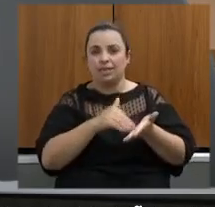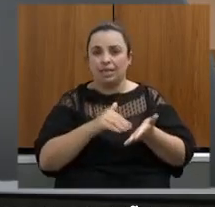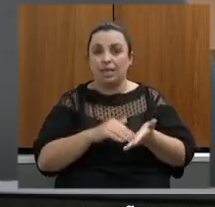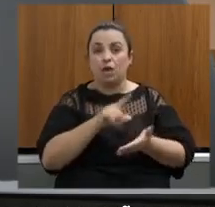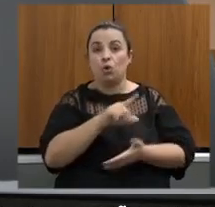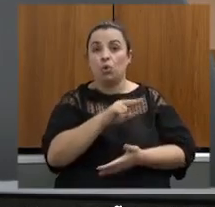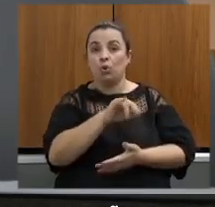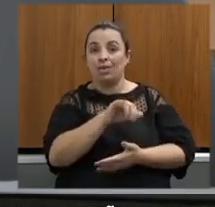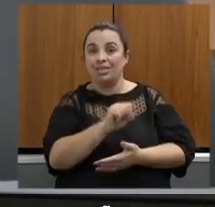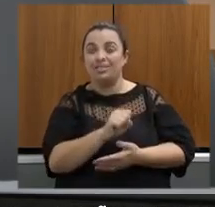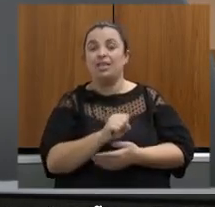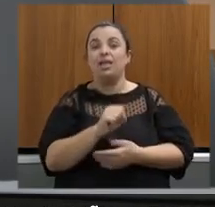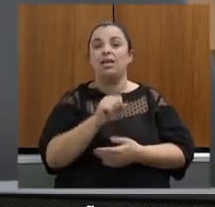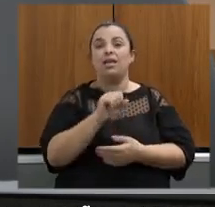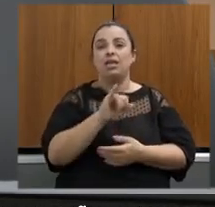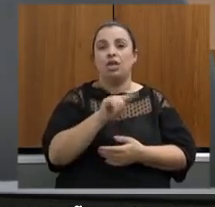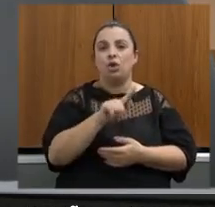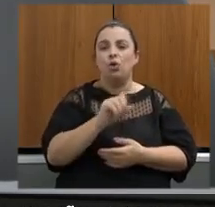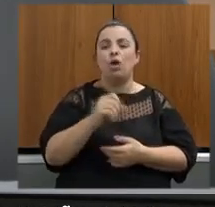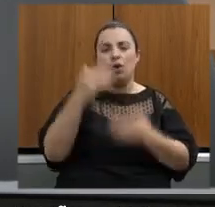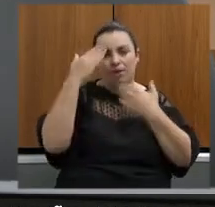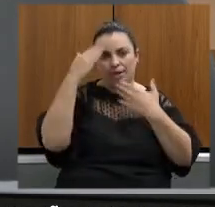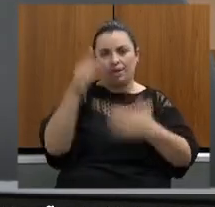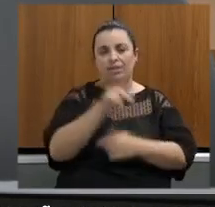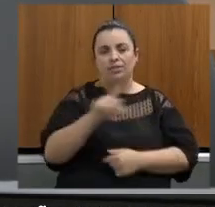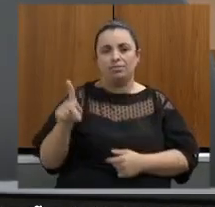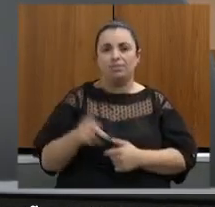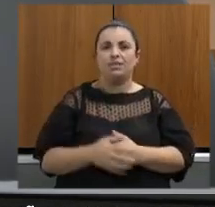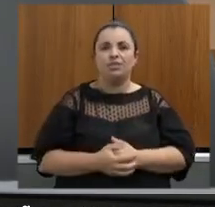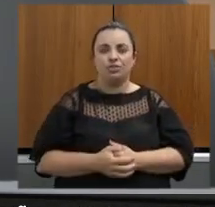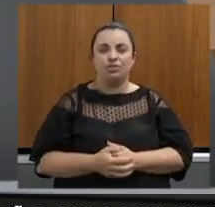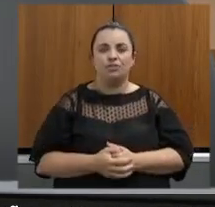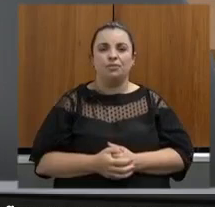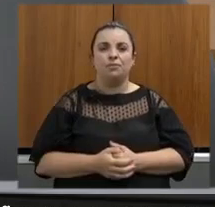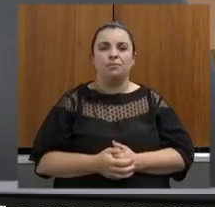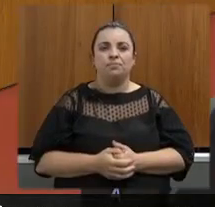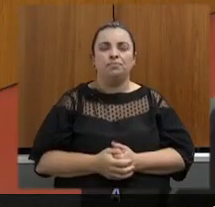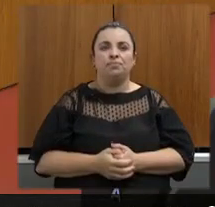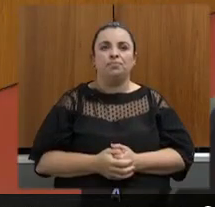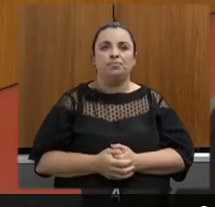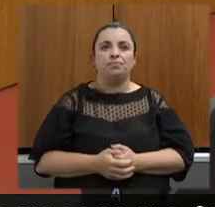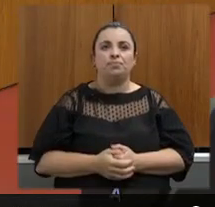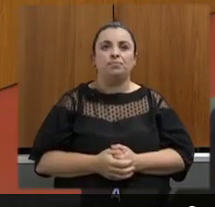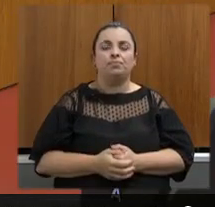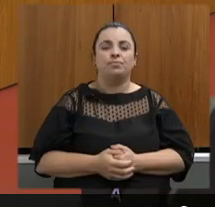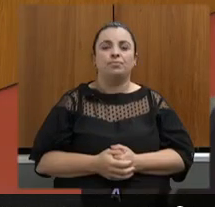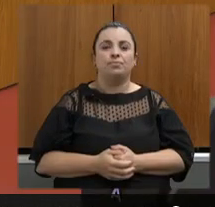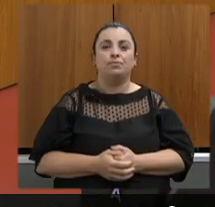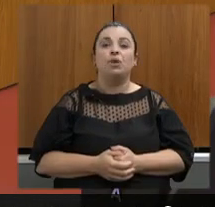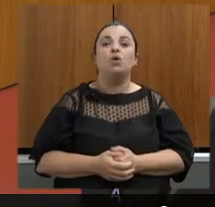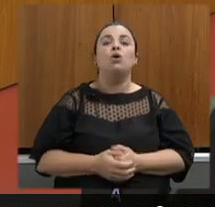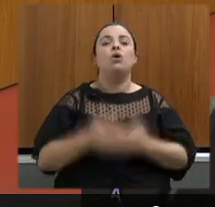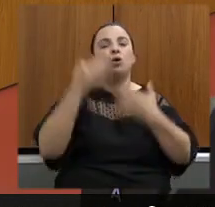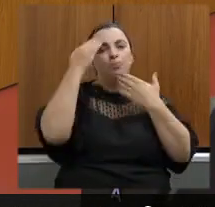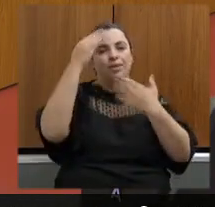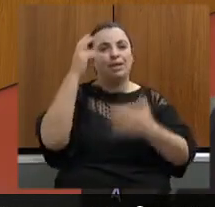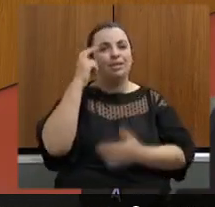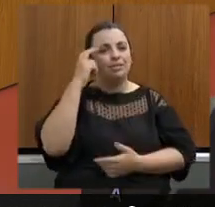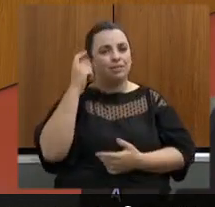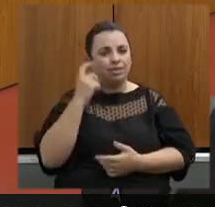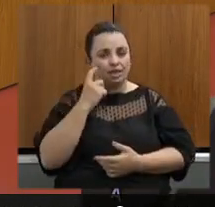e o Igor é tu Muito obrigado senhor presidente E obrigado pelo Deputado José Guilherme